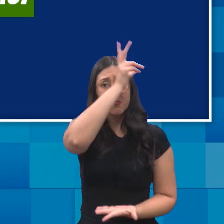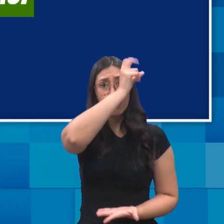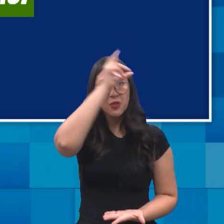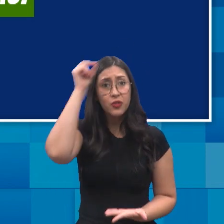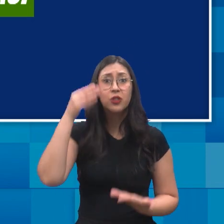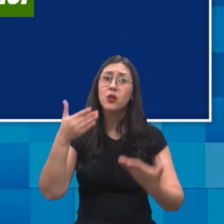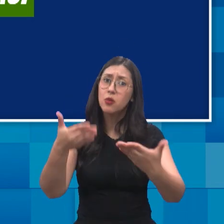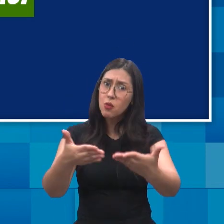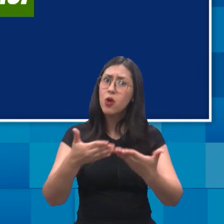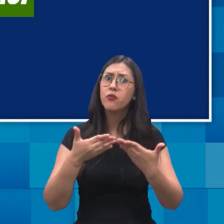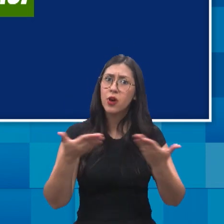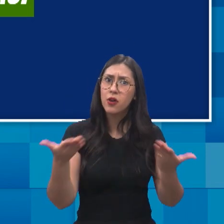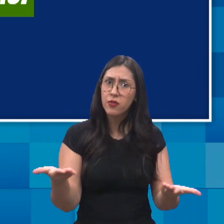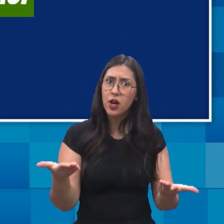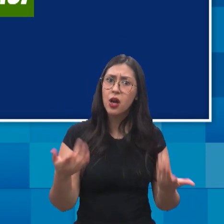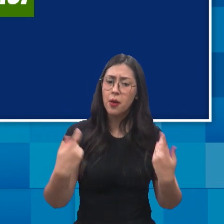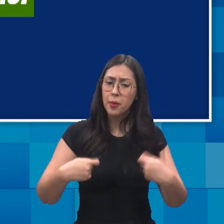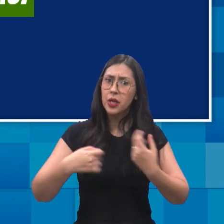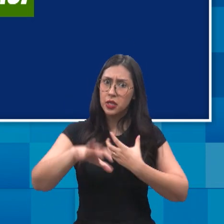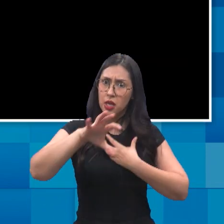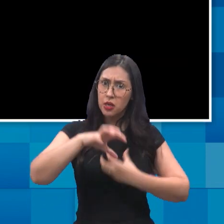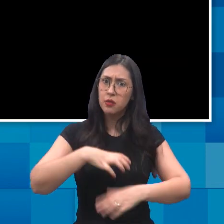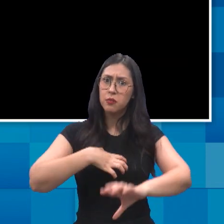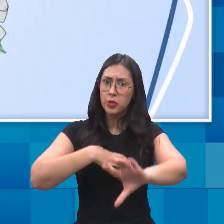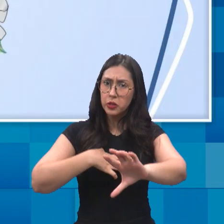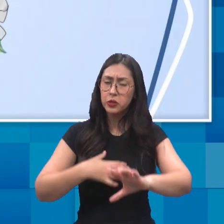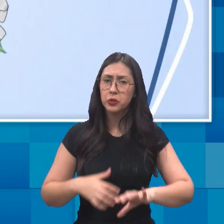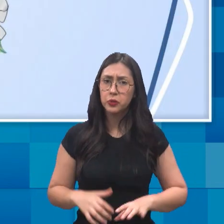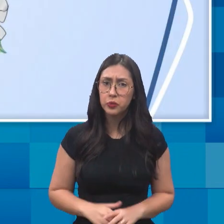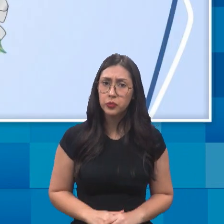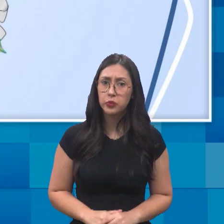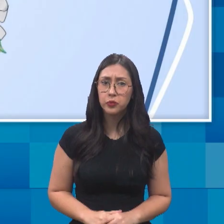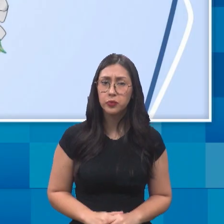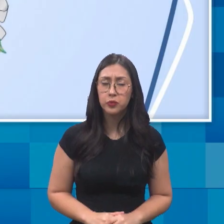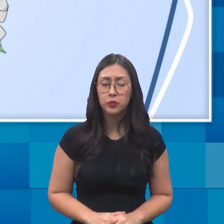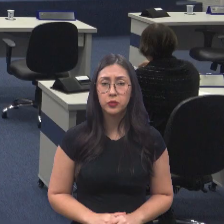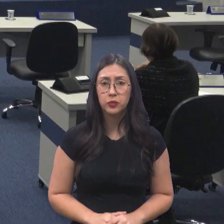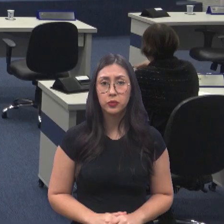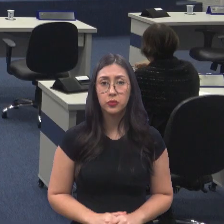tenha humanidade com essa família.